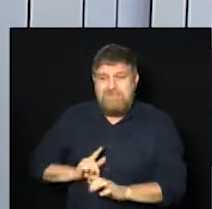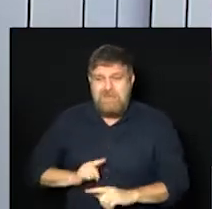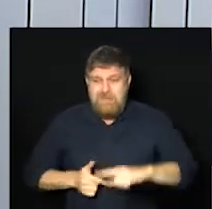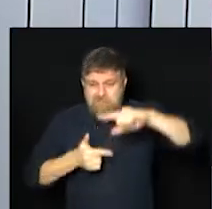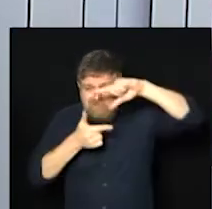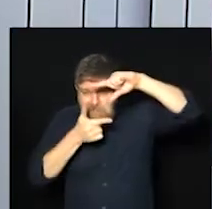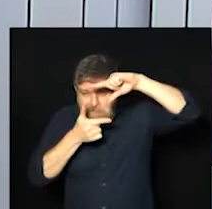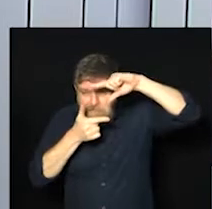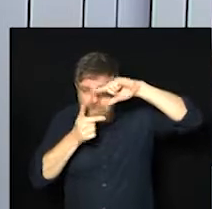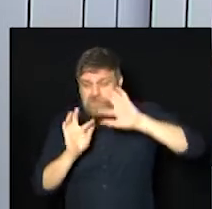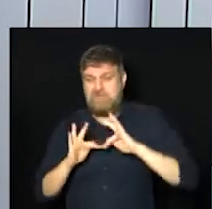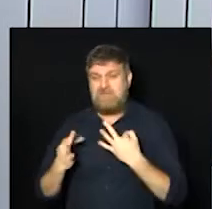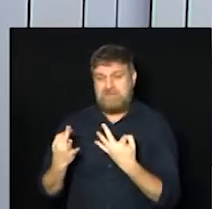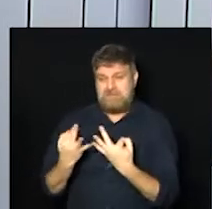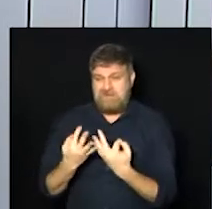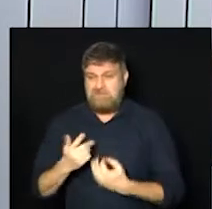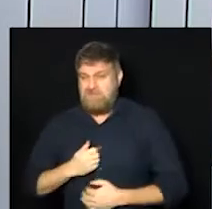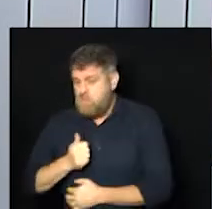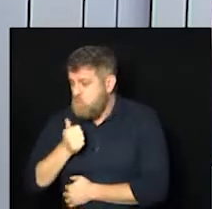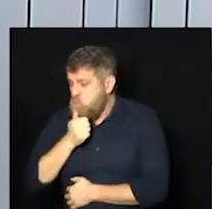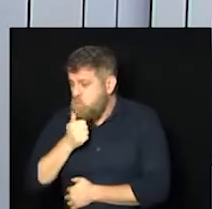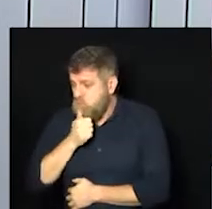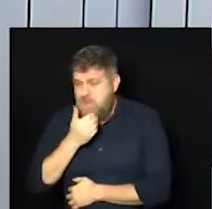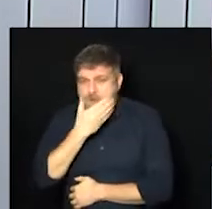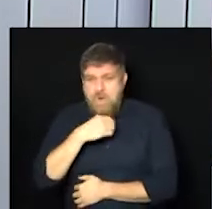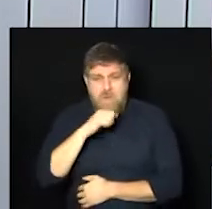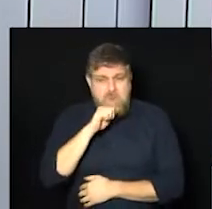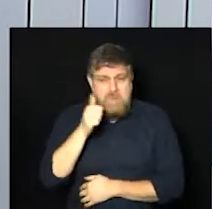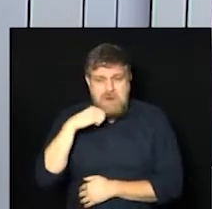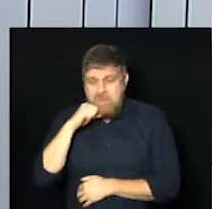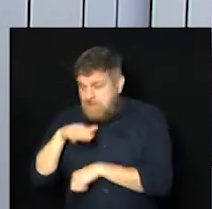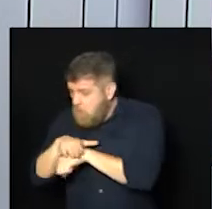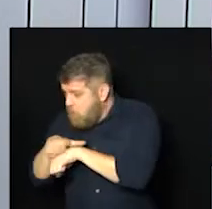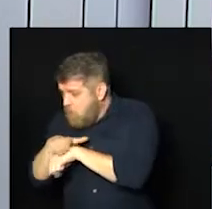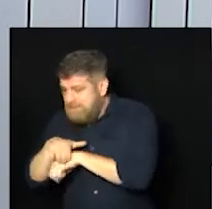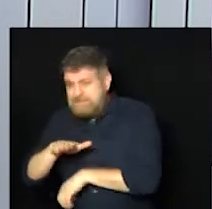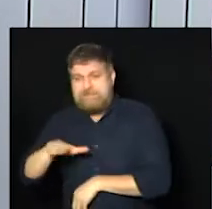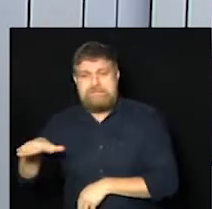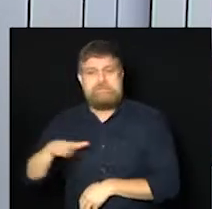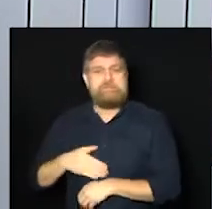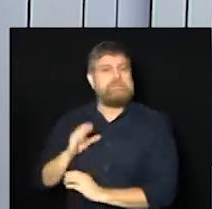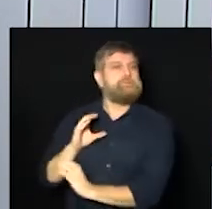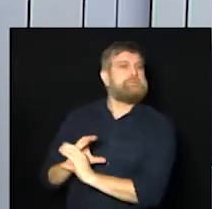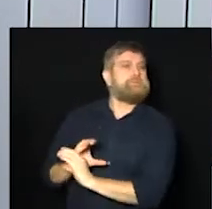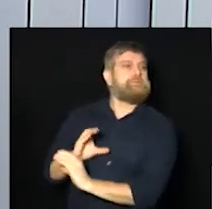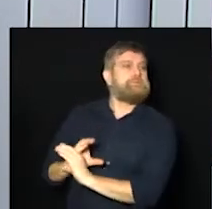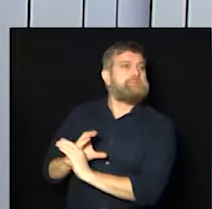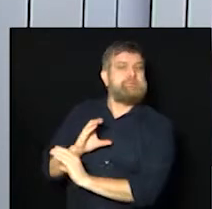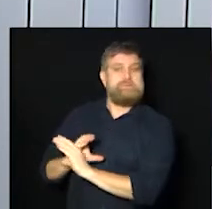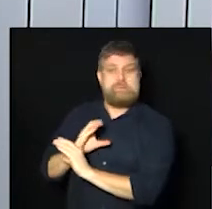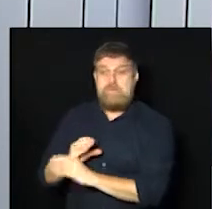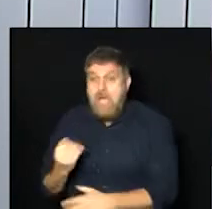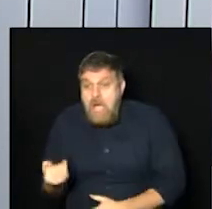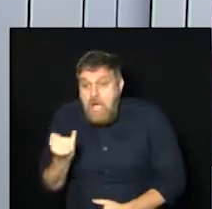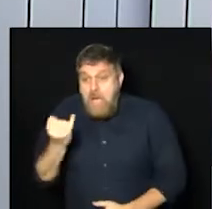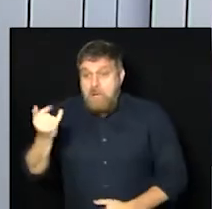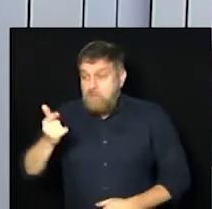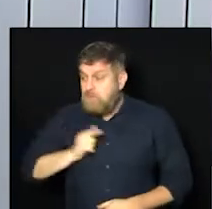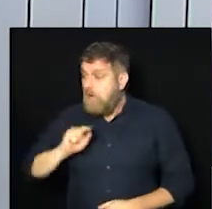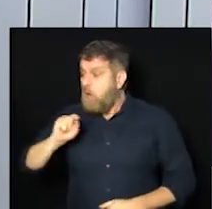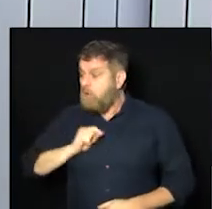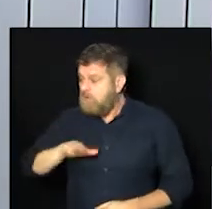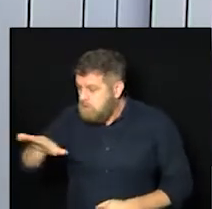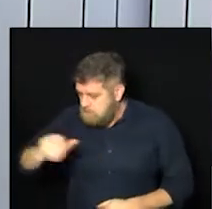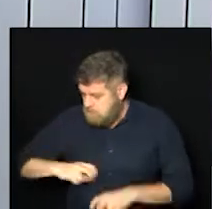ainda para as famílias. Os pais, eles não conversam sobre esse assunto com as crianças. Qual que é a importância de fazer uma